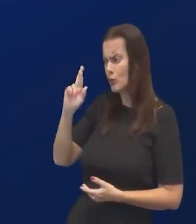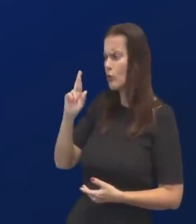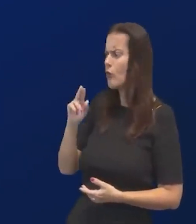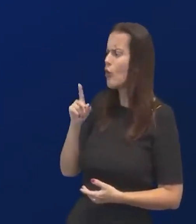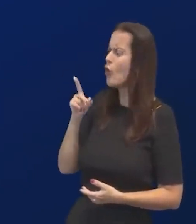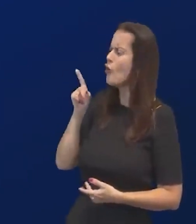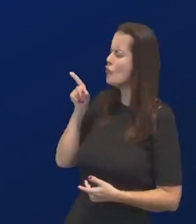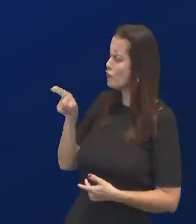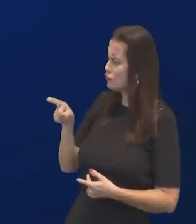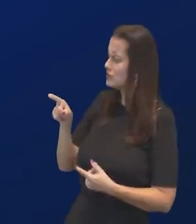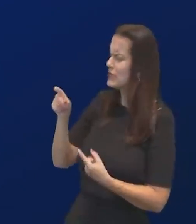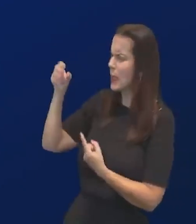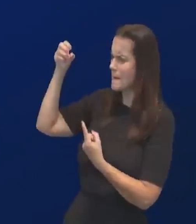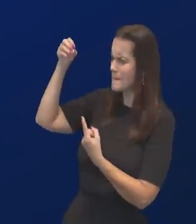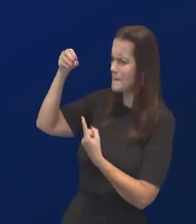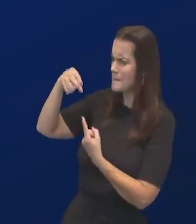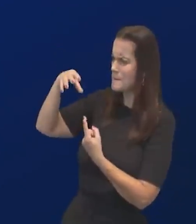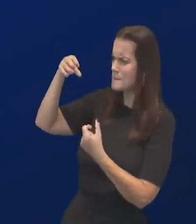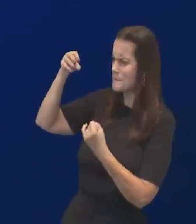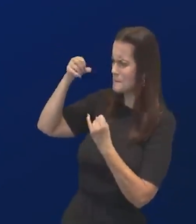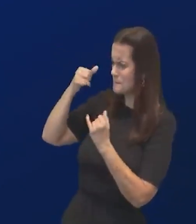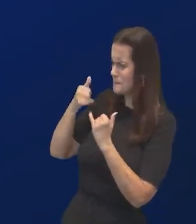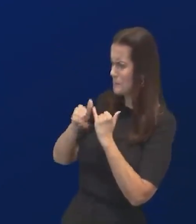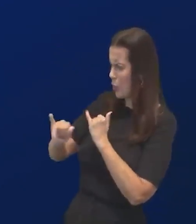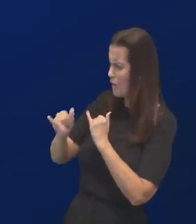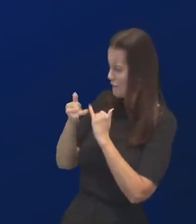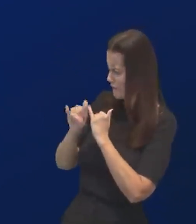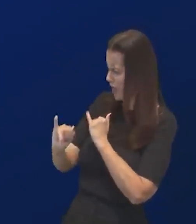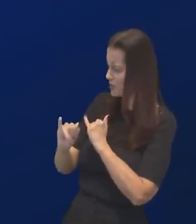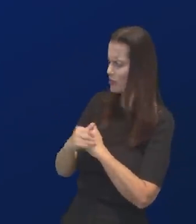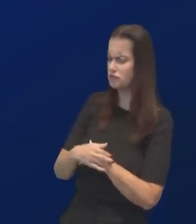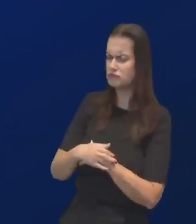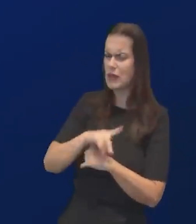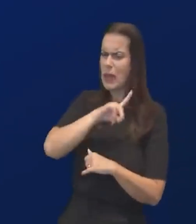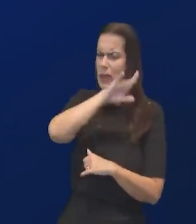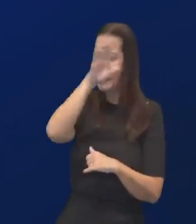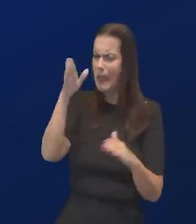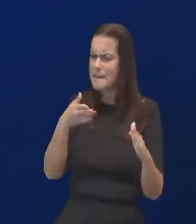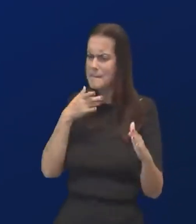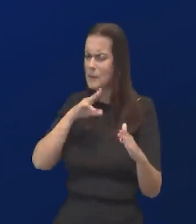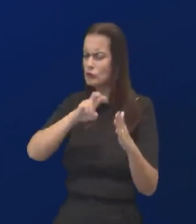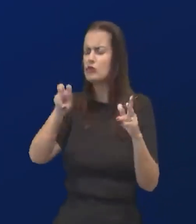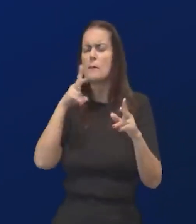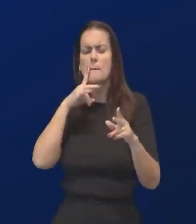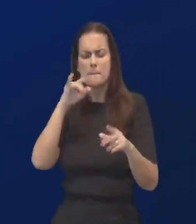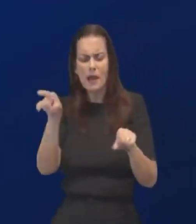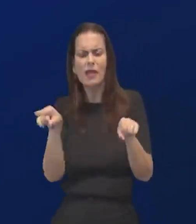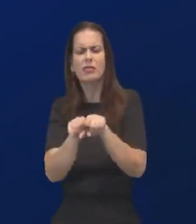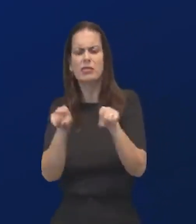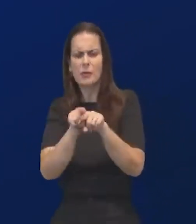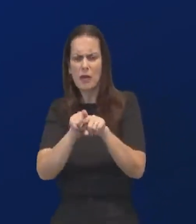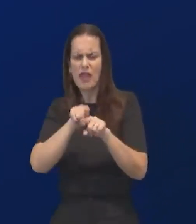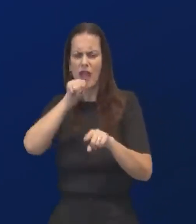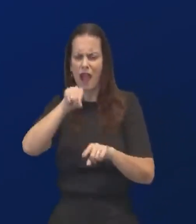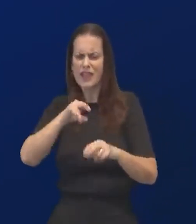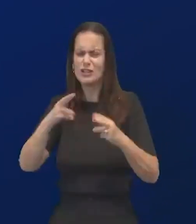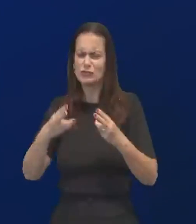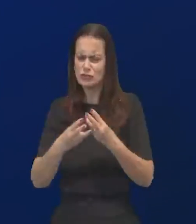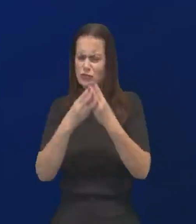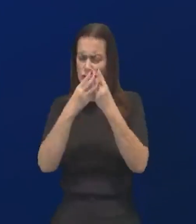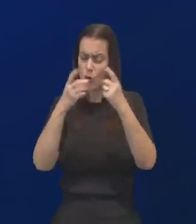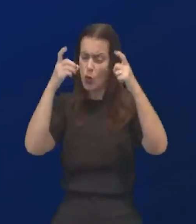profeta. Nossos pais adoraram neste monte, e vós dizeis que em Jerusalém é o lugar aonde se